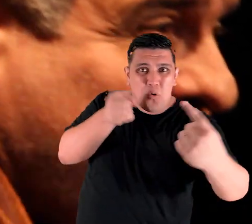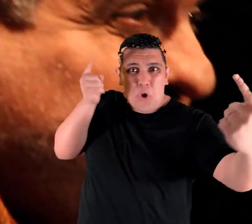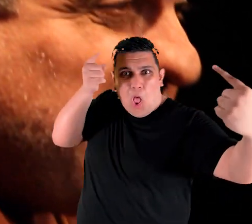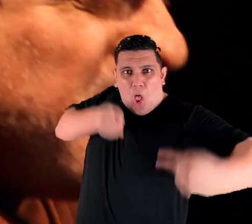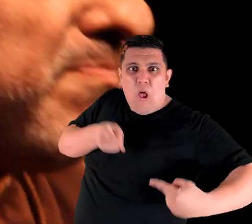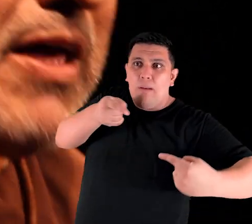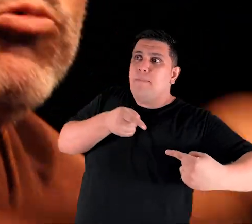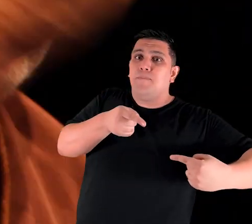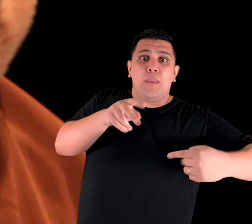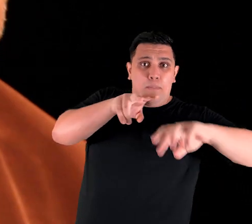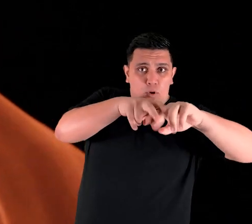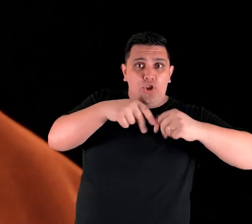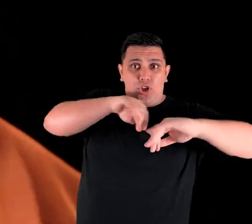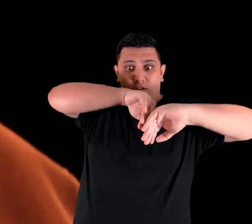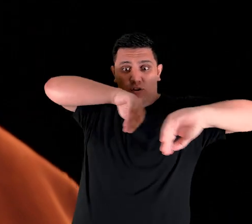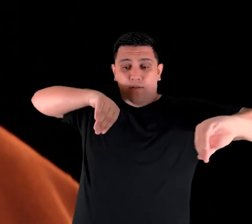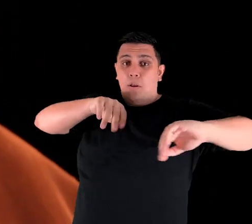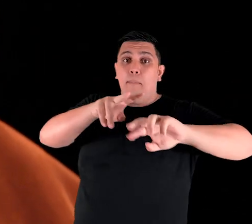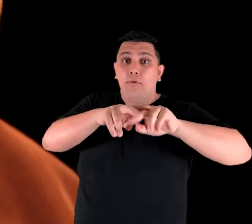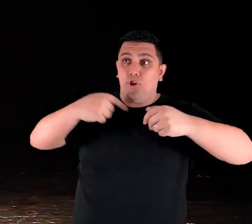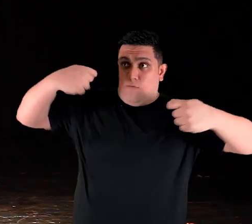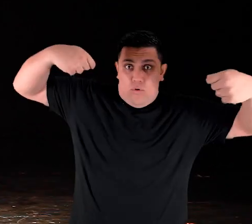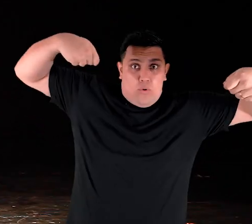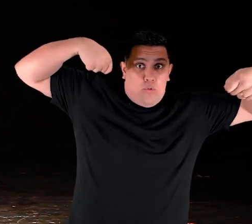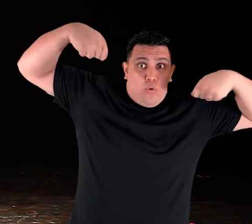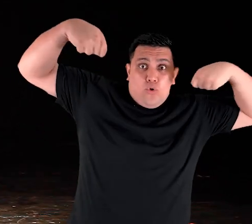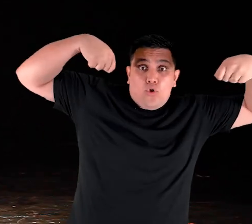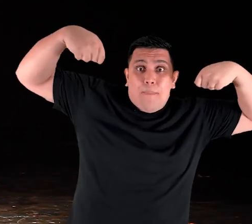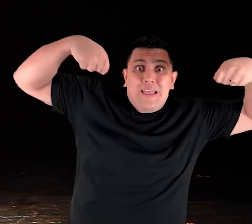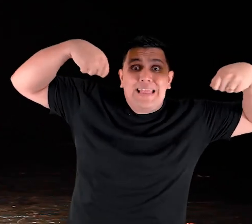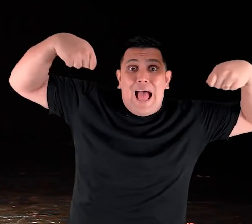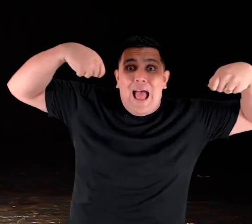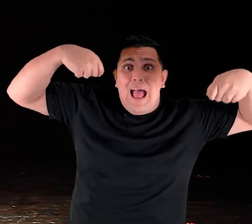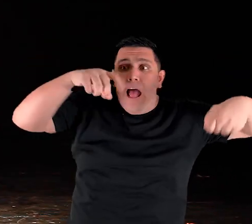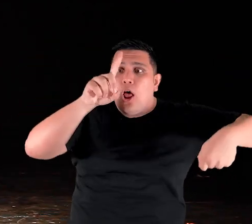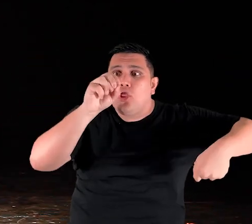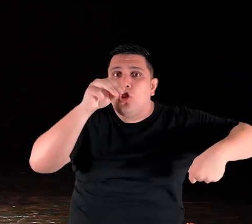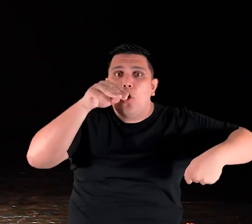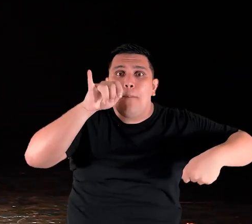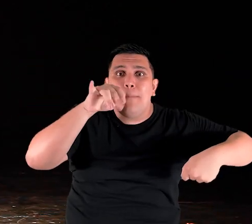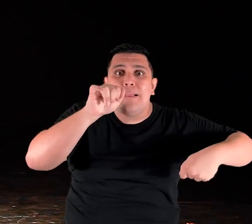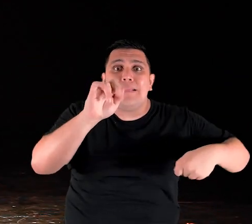eles nos dividem, para nos dominar. Para nos dominar.